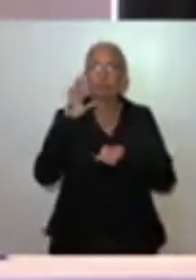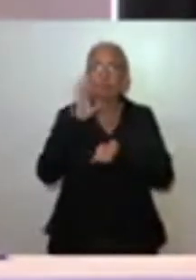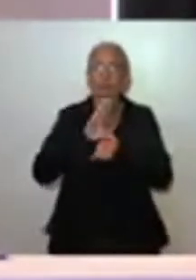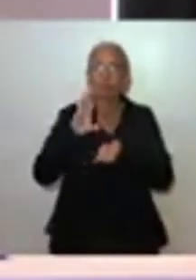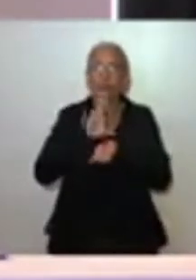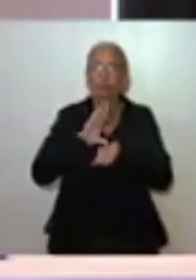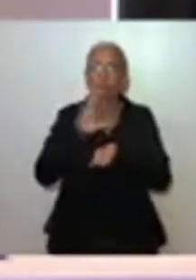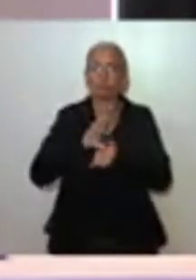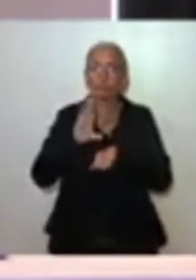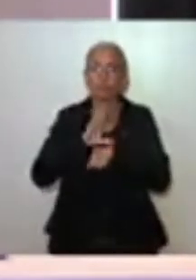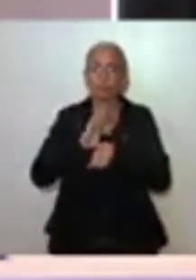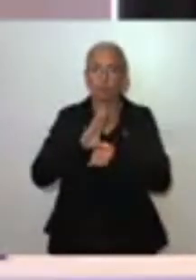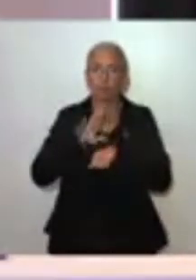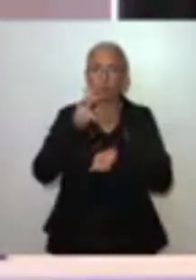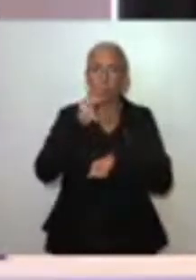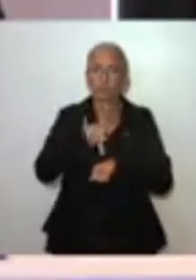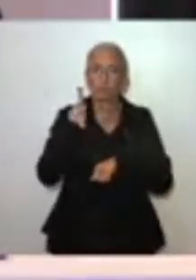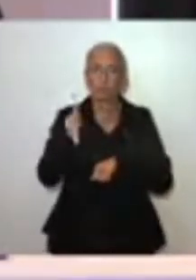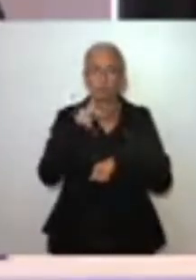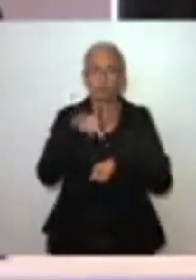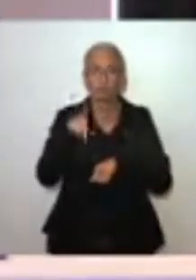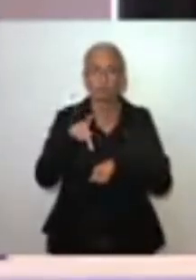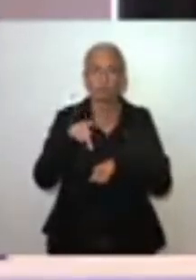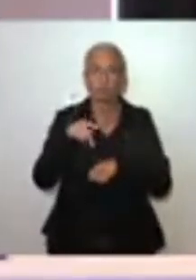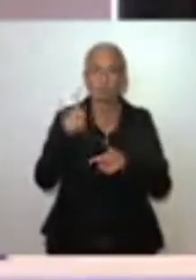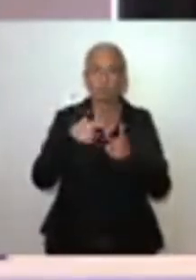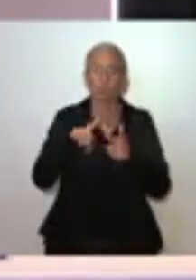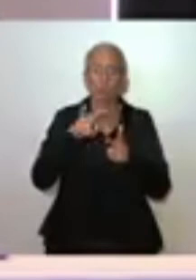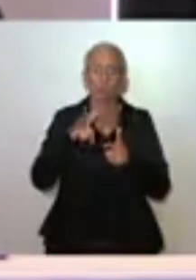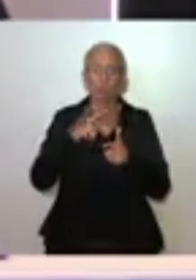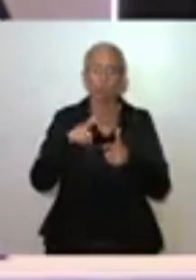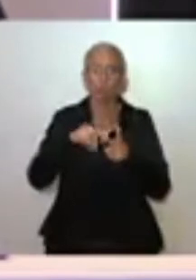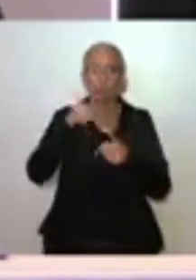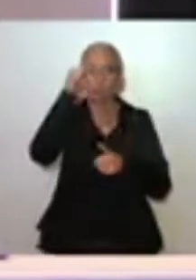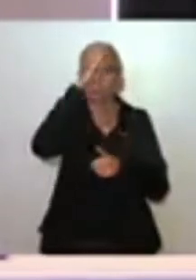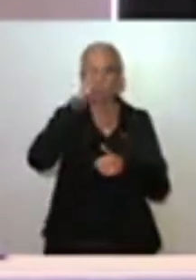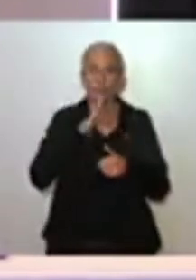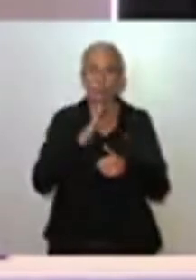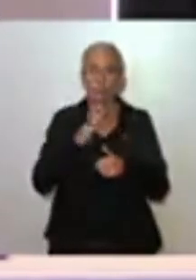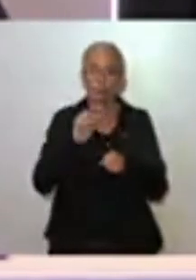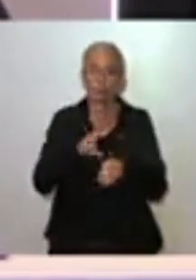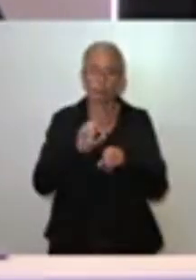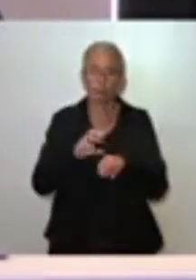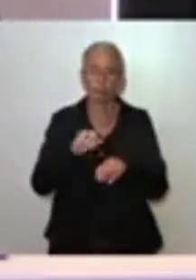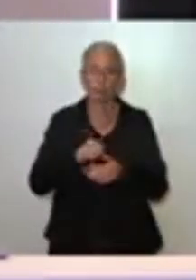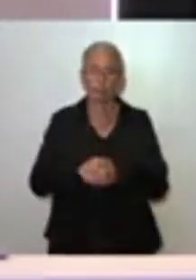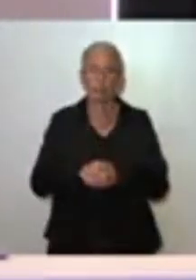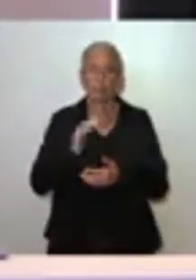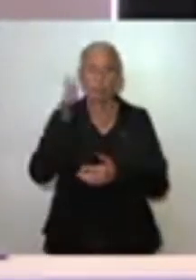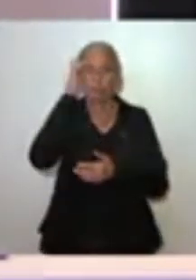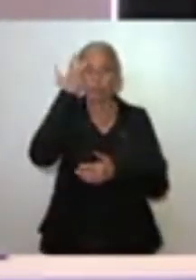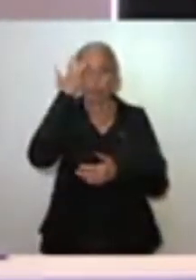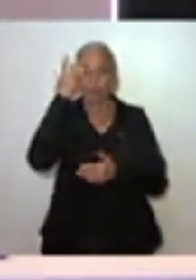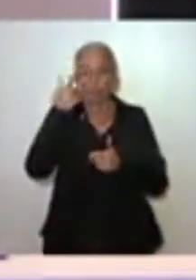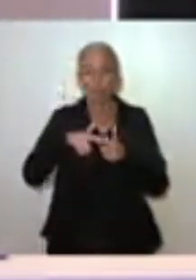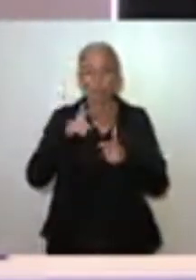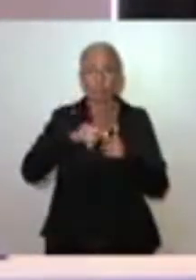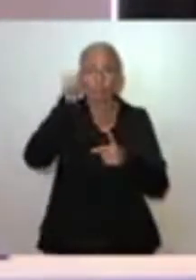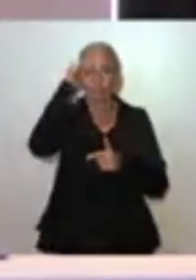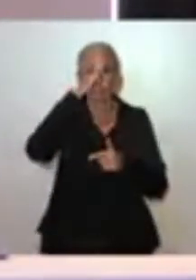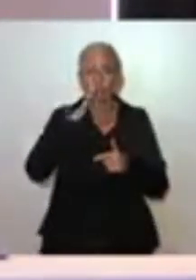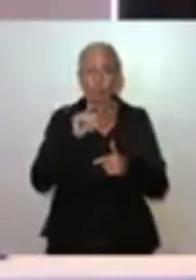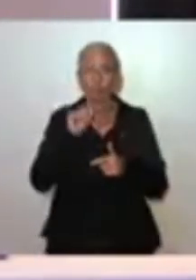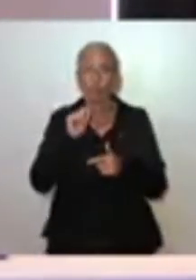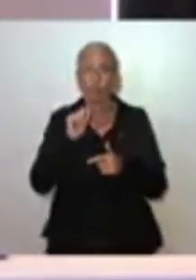do magistério Esses são os problemas da educação no Brasil é tu acha tu problema da educação no Brasil